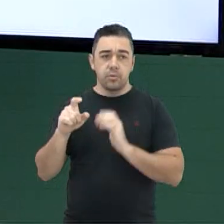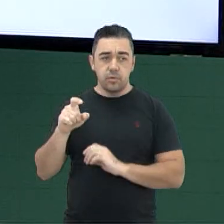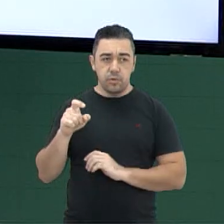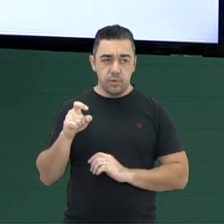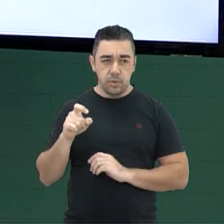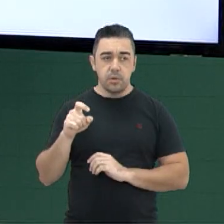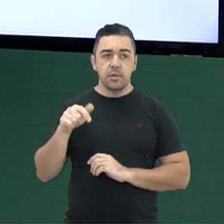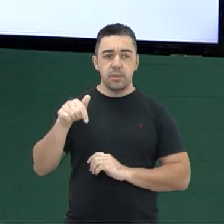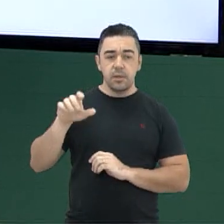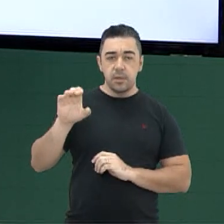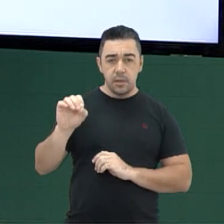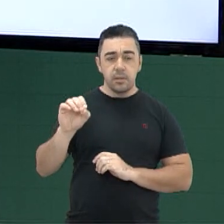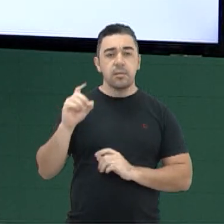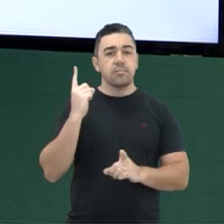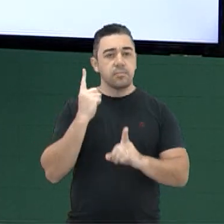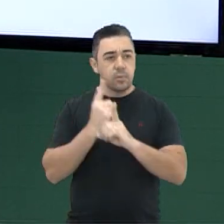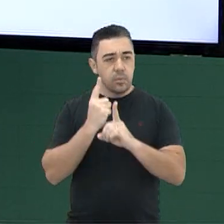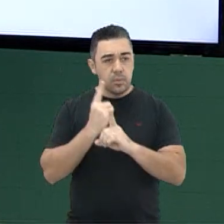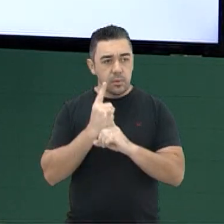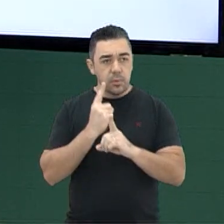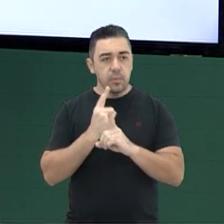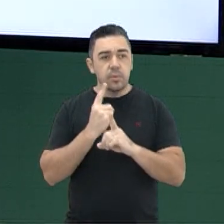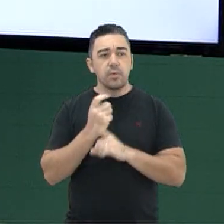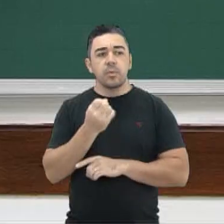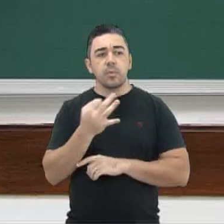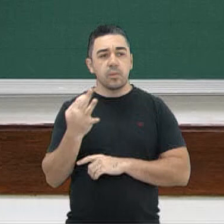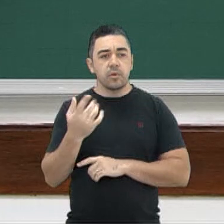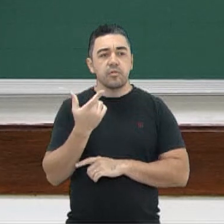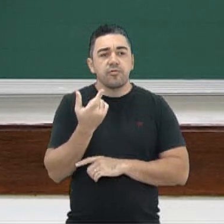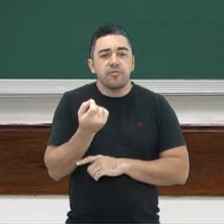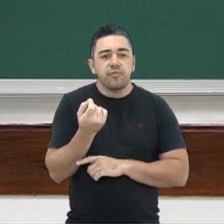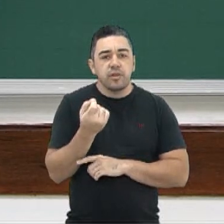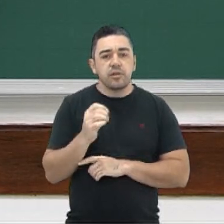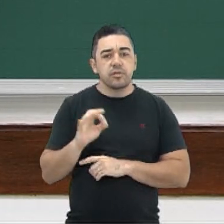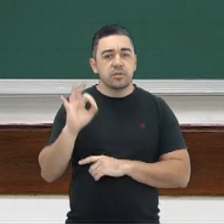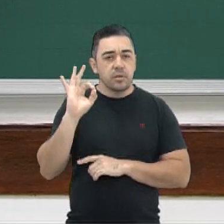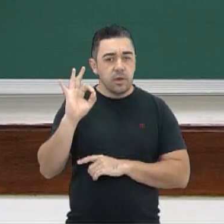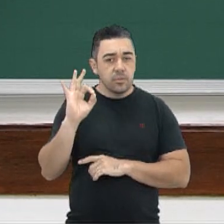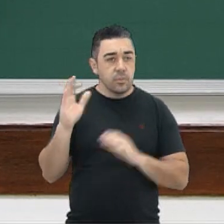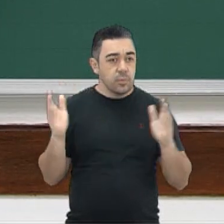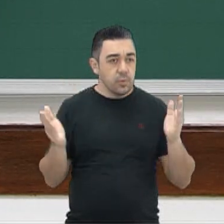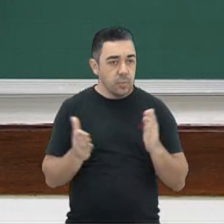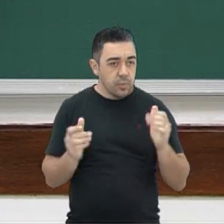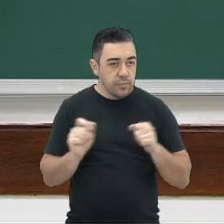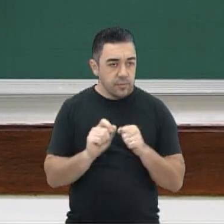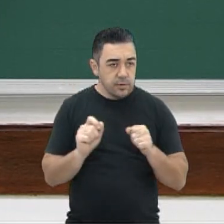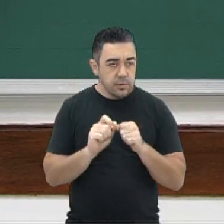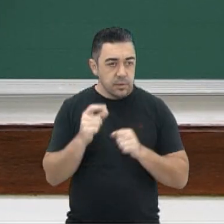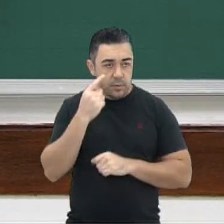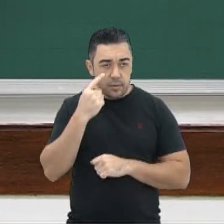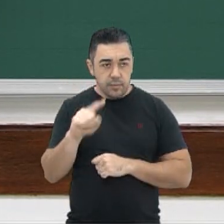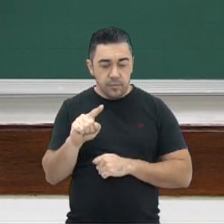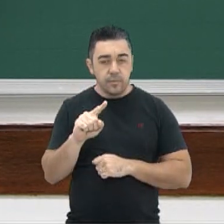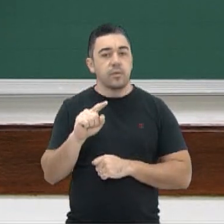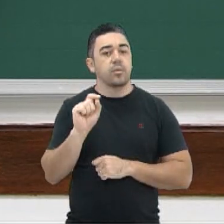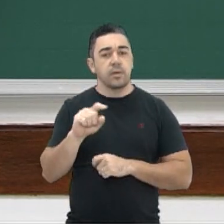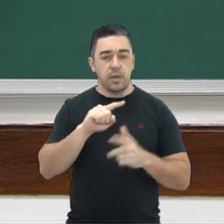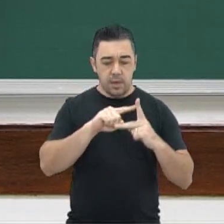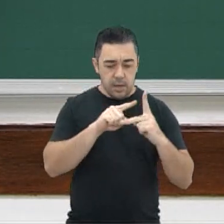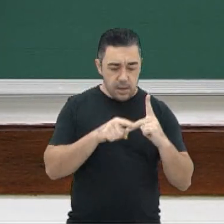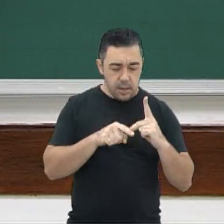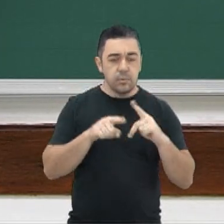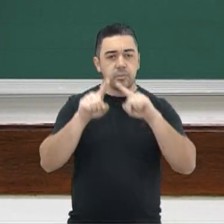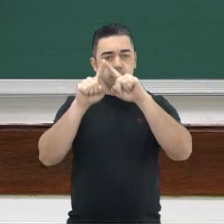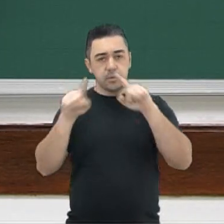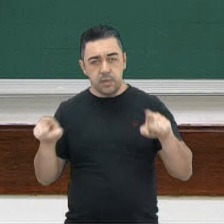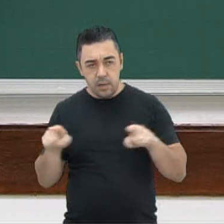x, que é 70, achamos o ângulo de 20 graus. Hoje nós fizemos uma revisão de ângulos e